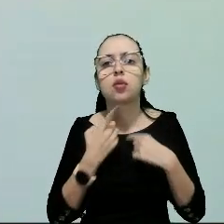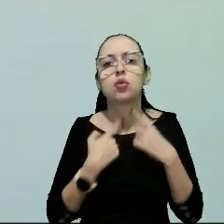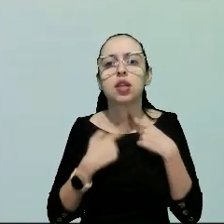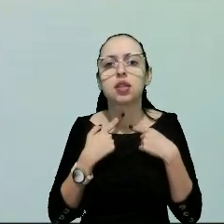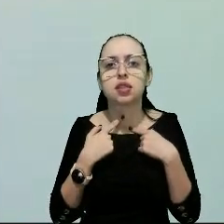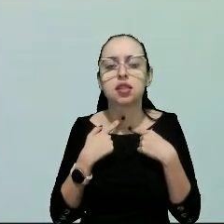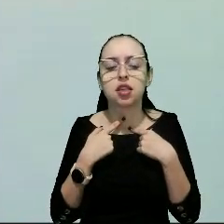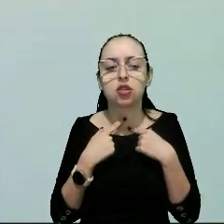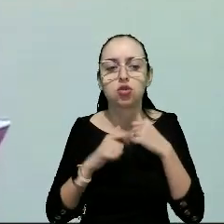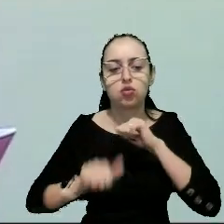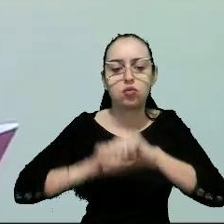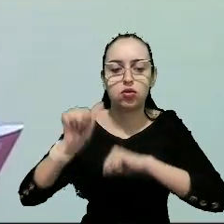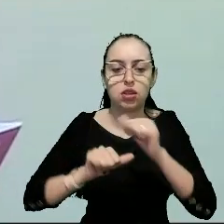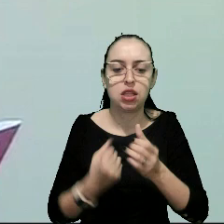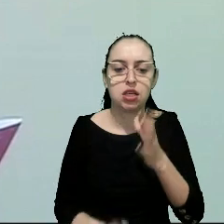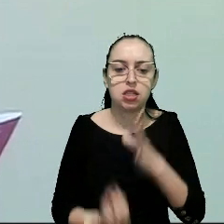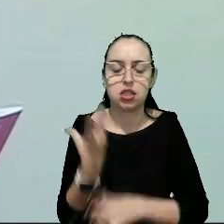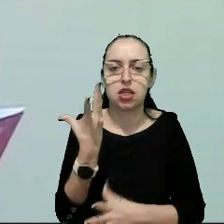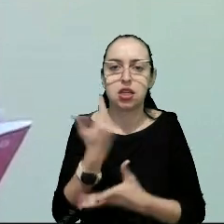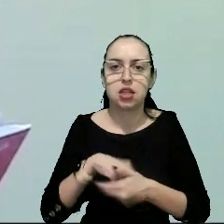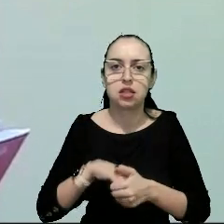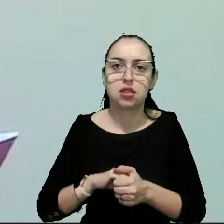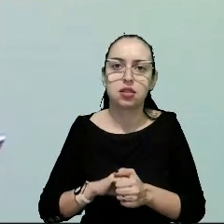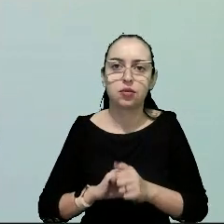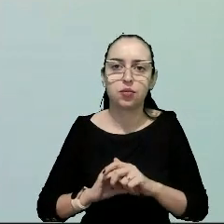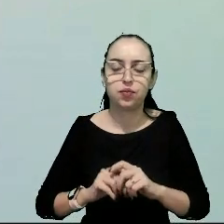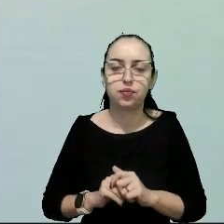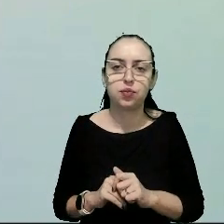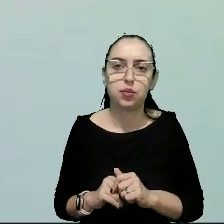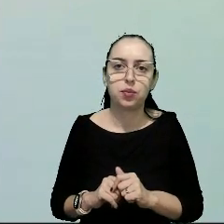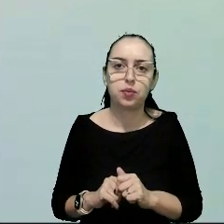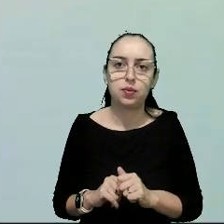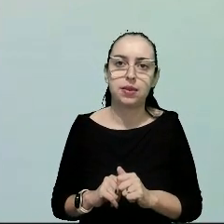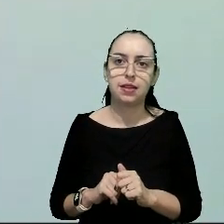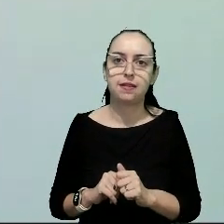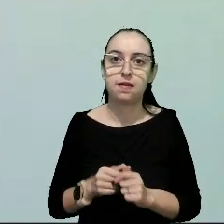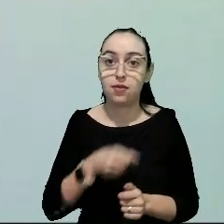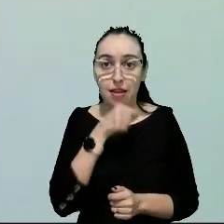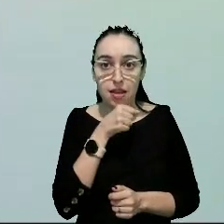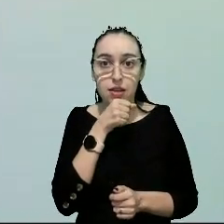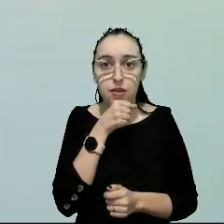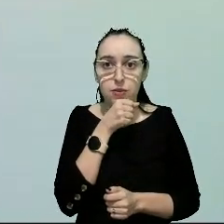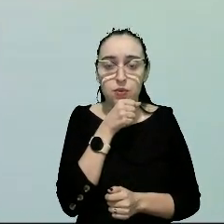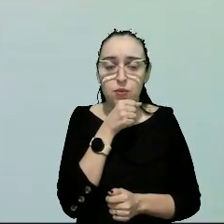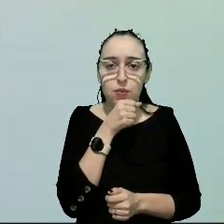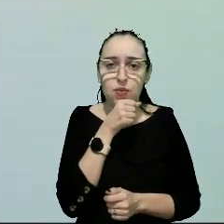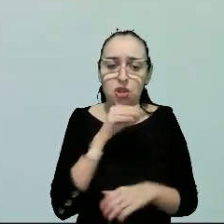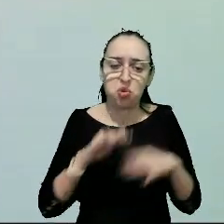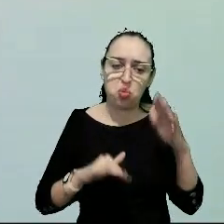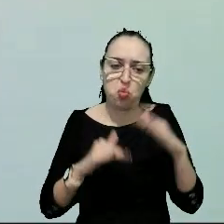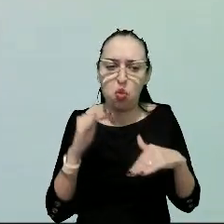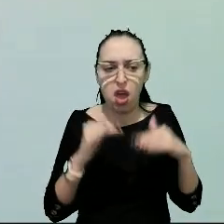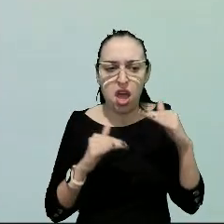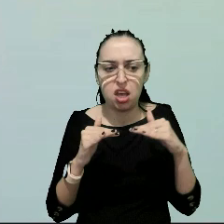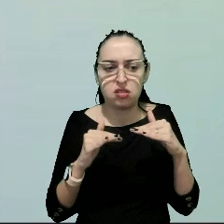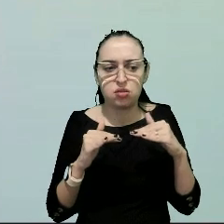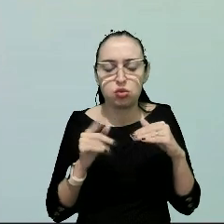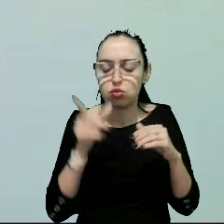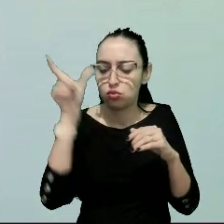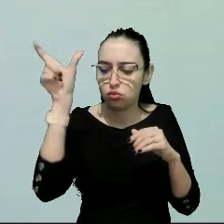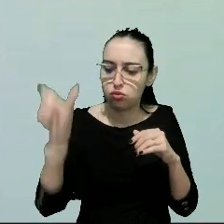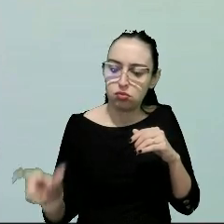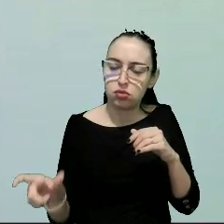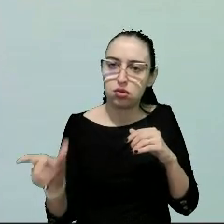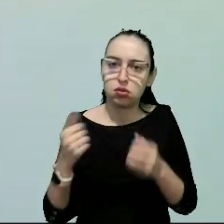grandes transformações interiores e às vezes até exteriores. Velho, para quase todos,